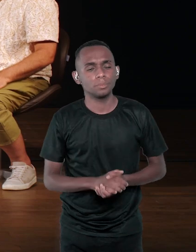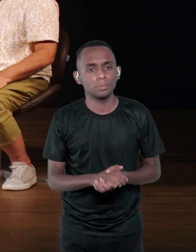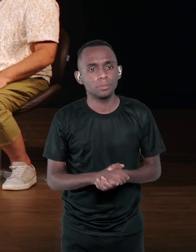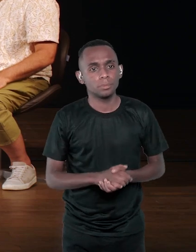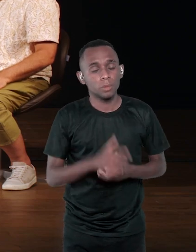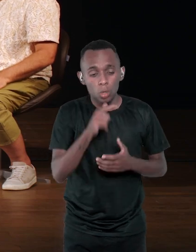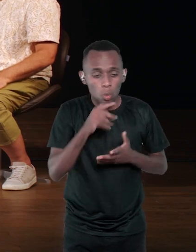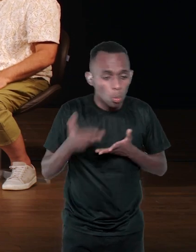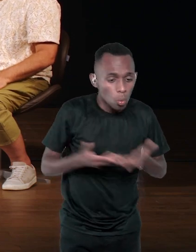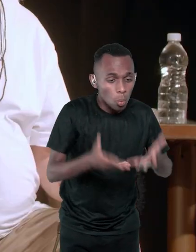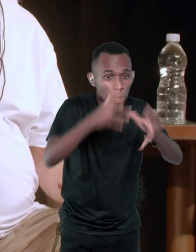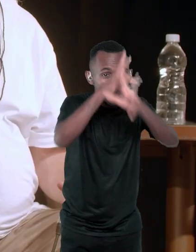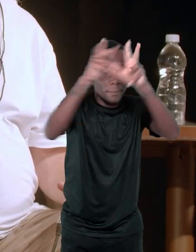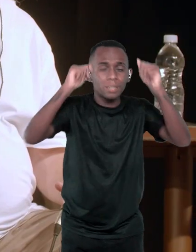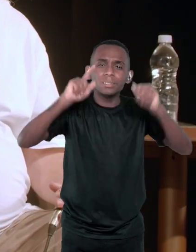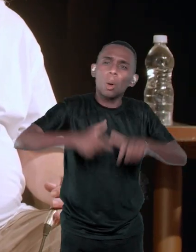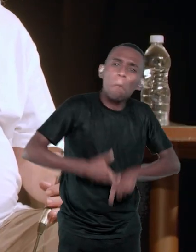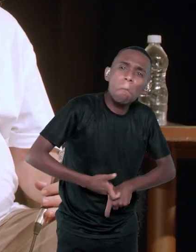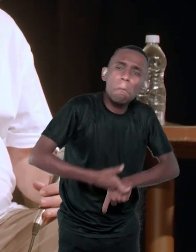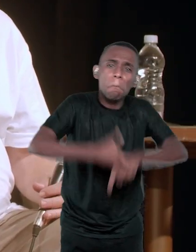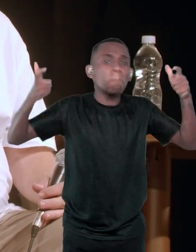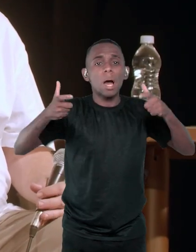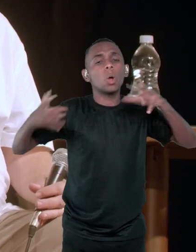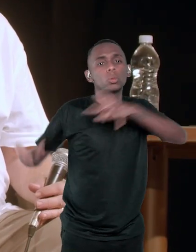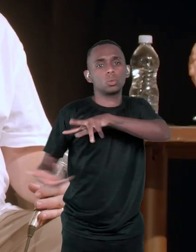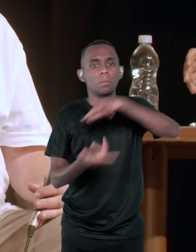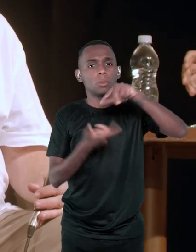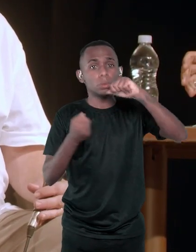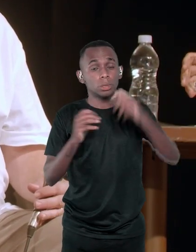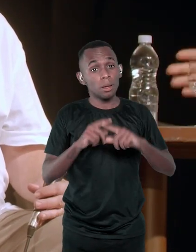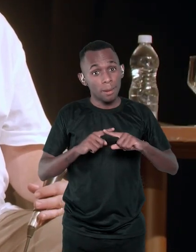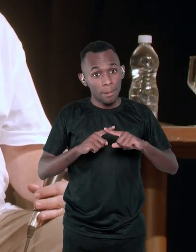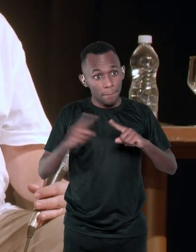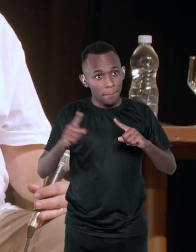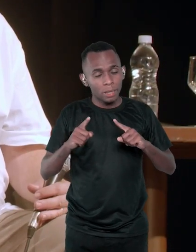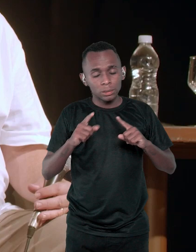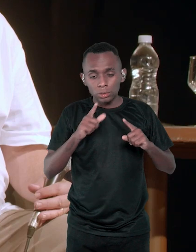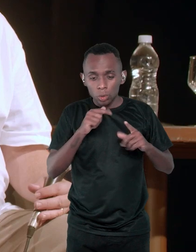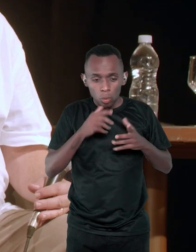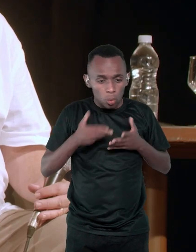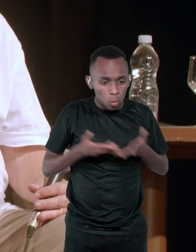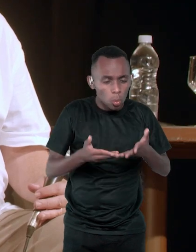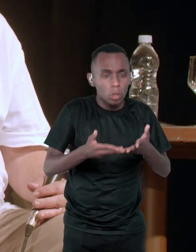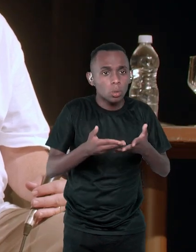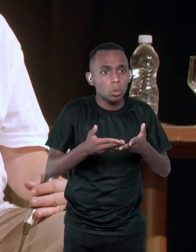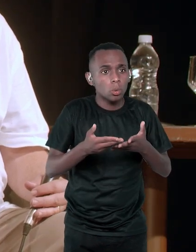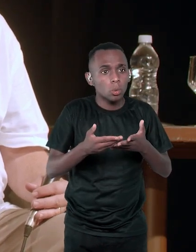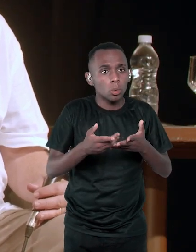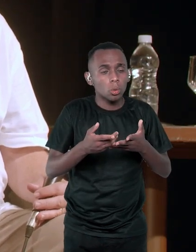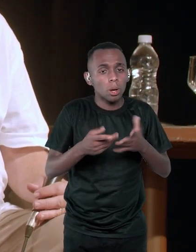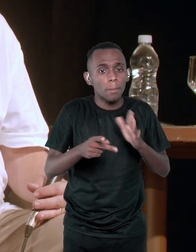rio Amazonas é o maior do mundo, mas o rio do tanque é o menor.